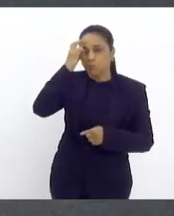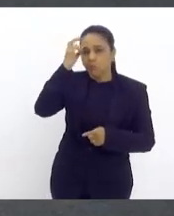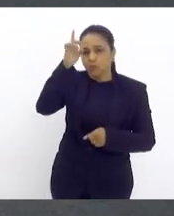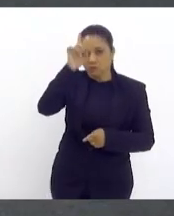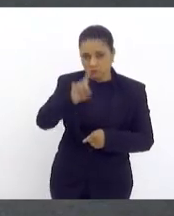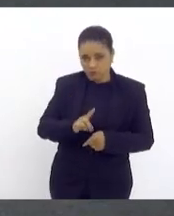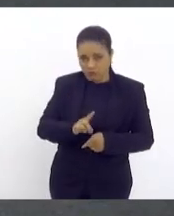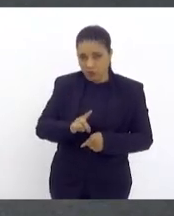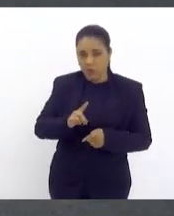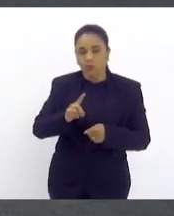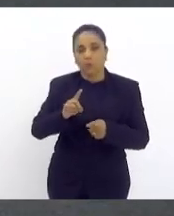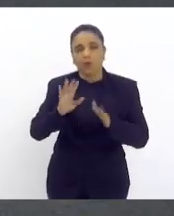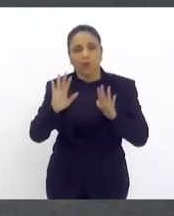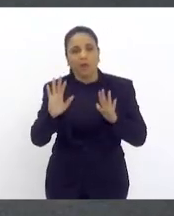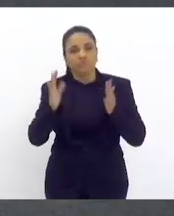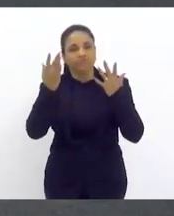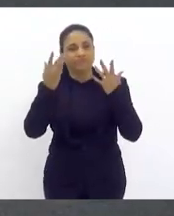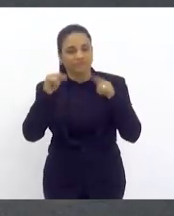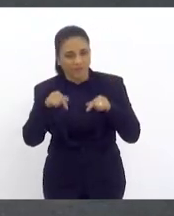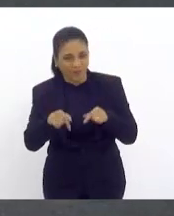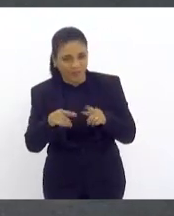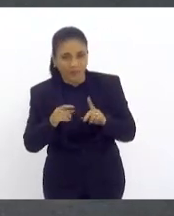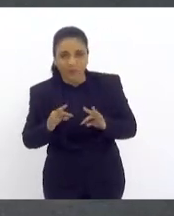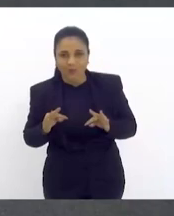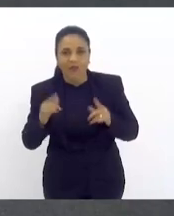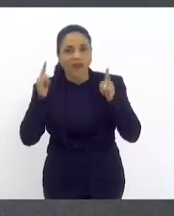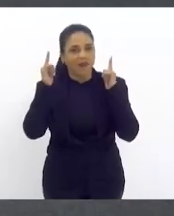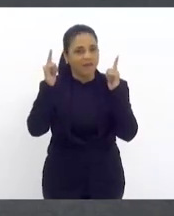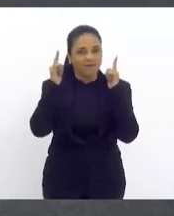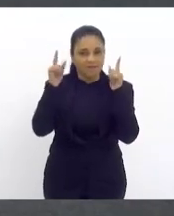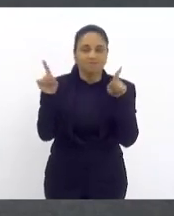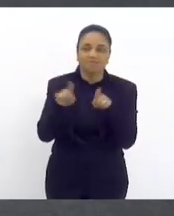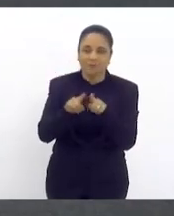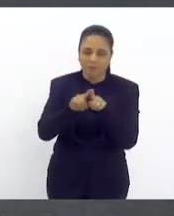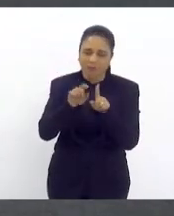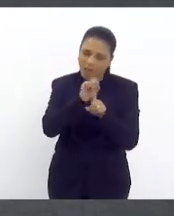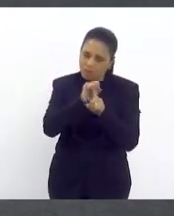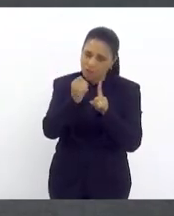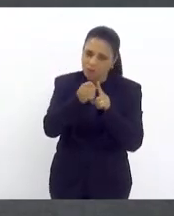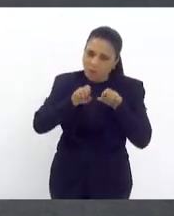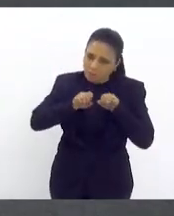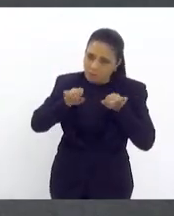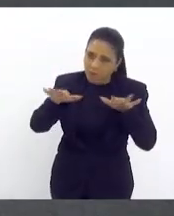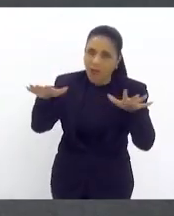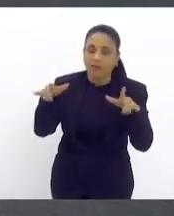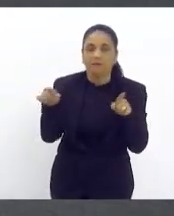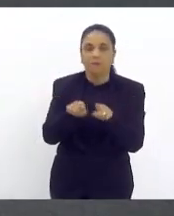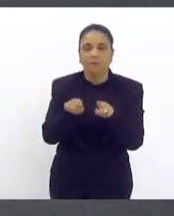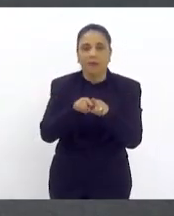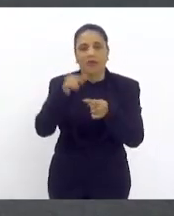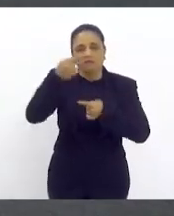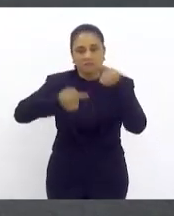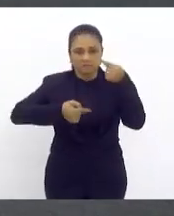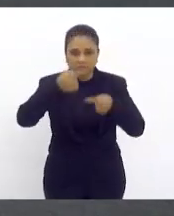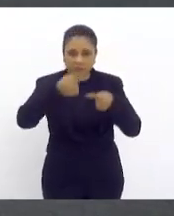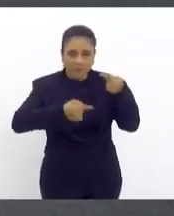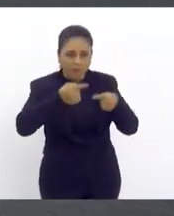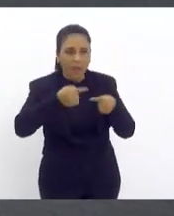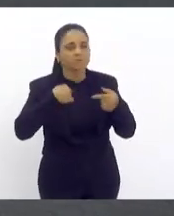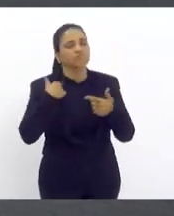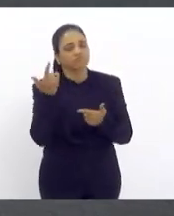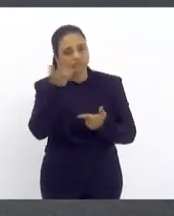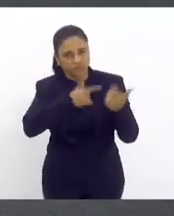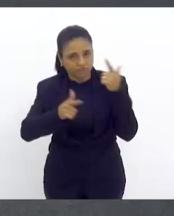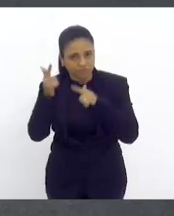lazer né também devem ser estendidos a toda a sociedade e a gente tem feito a esse debate nas diferentes dimensões e